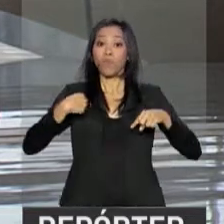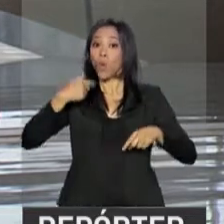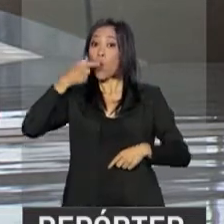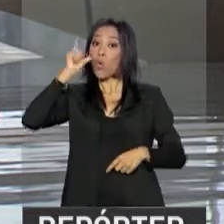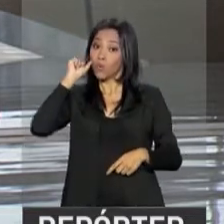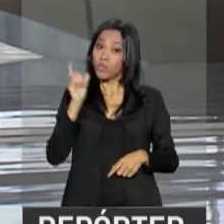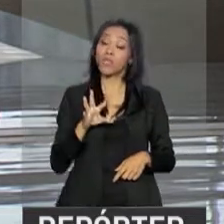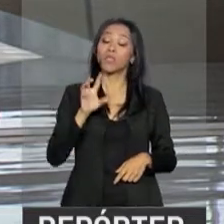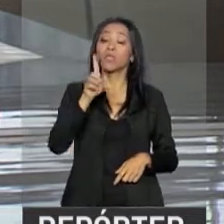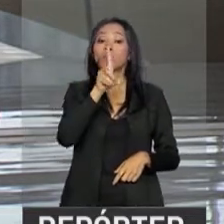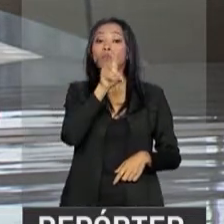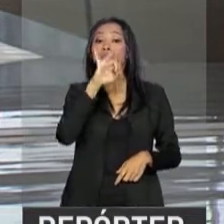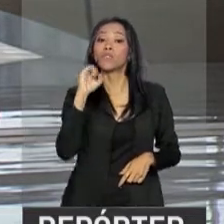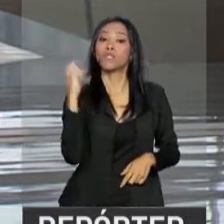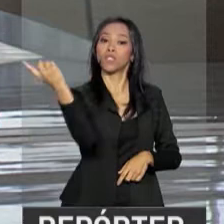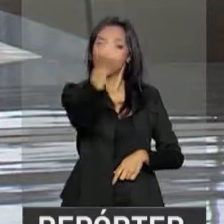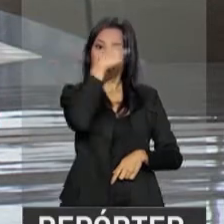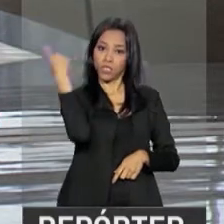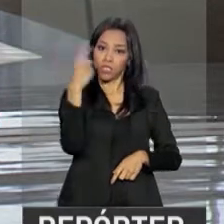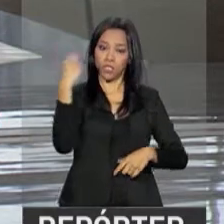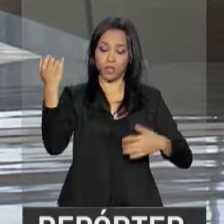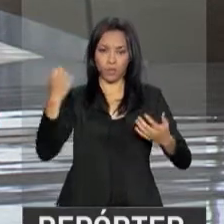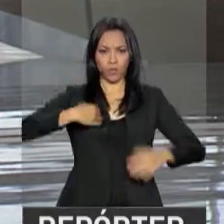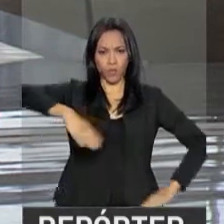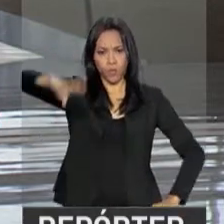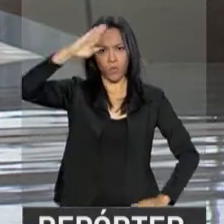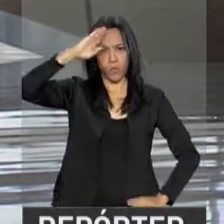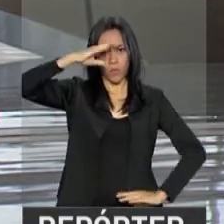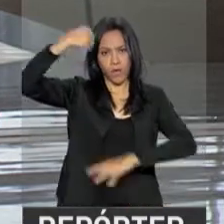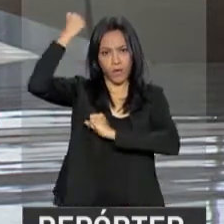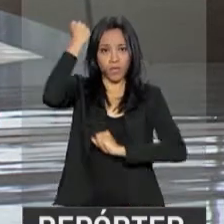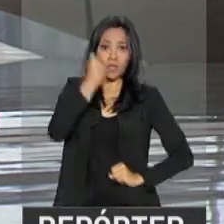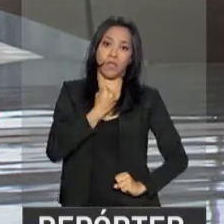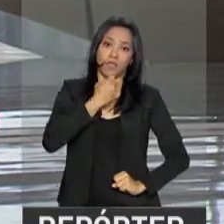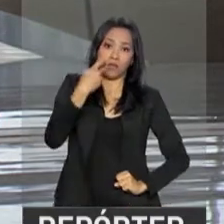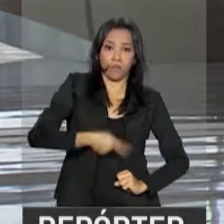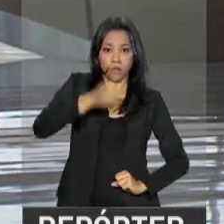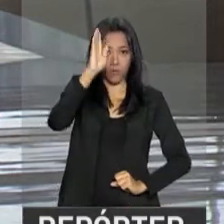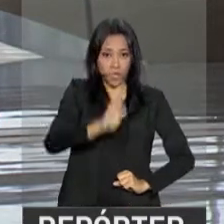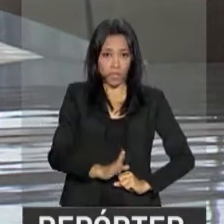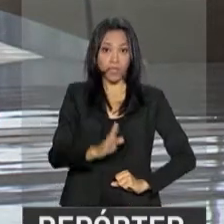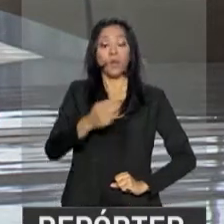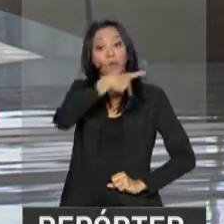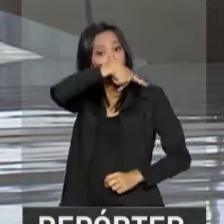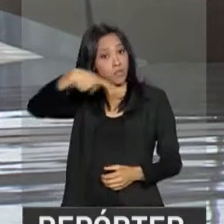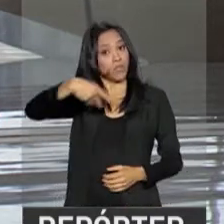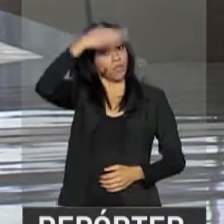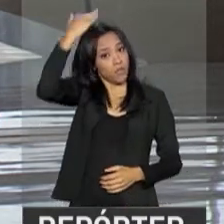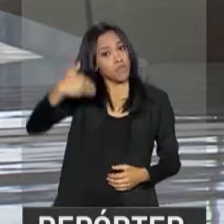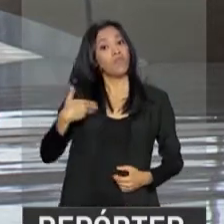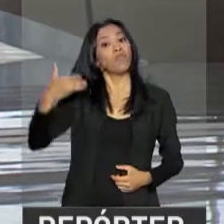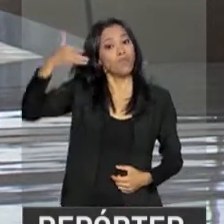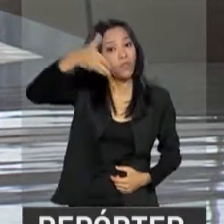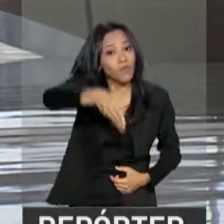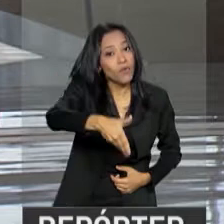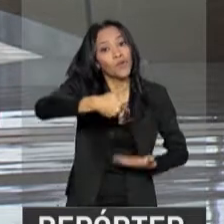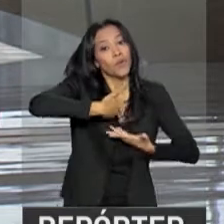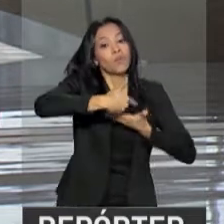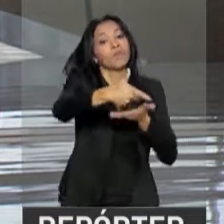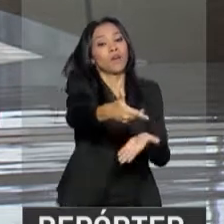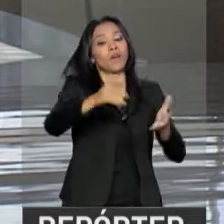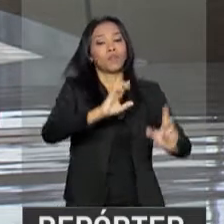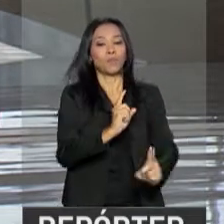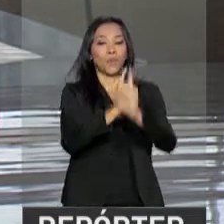o presidente michel temer participou de um evento no quartel general do exército que fica no setor militar urbano aqui em